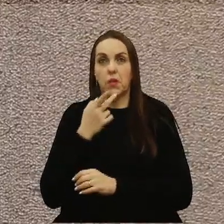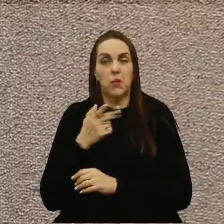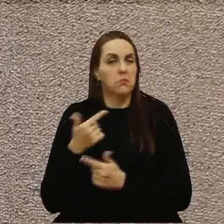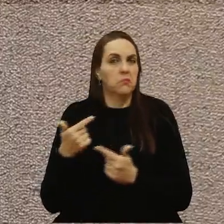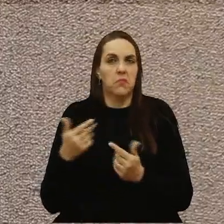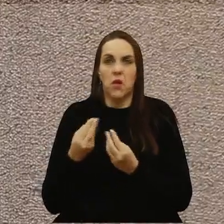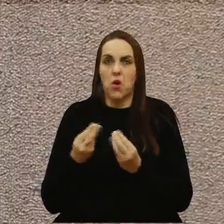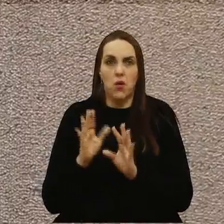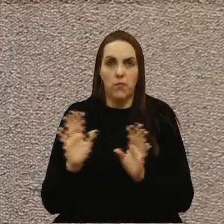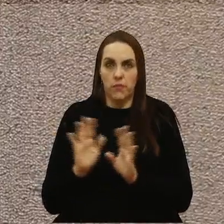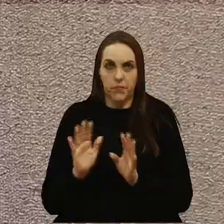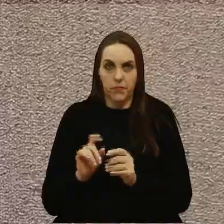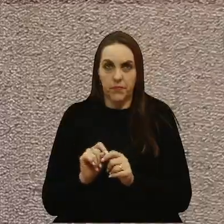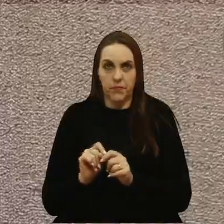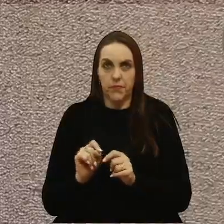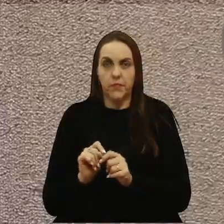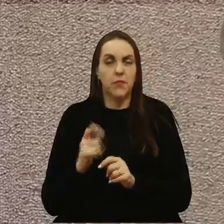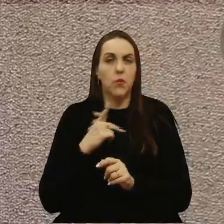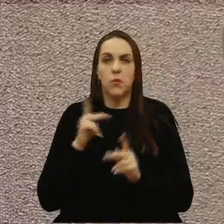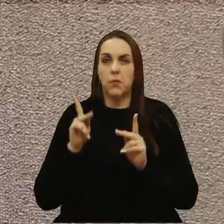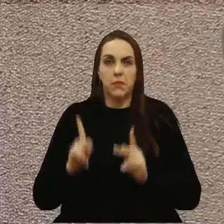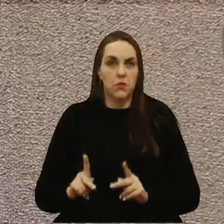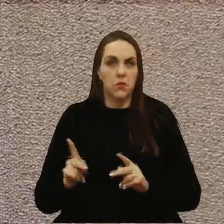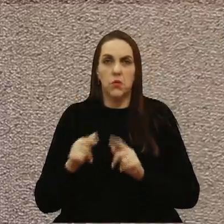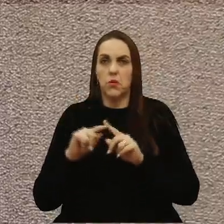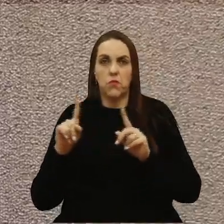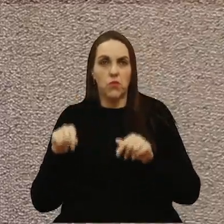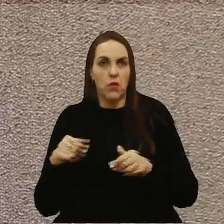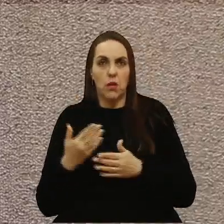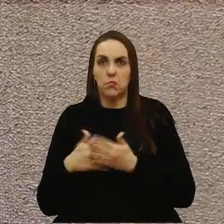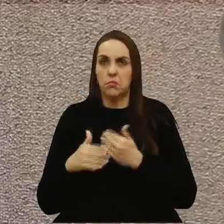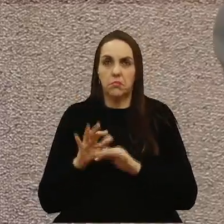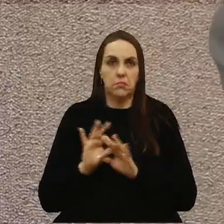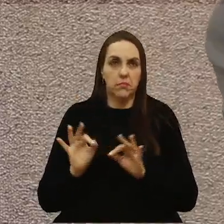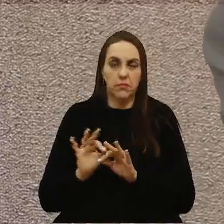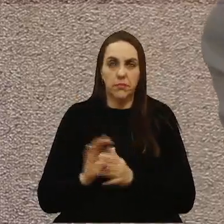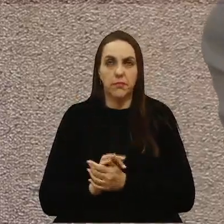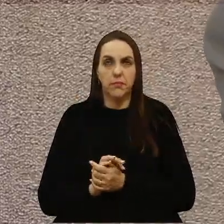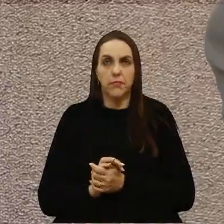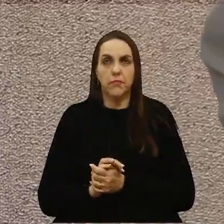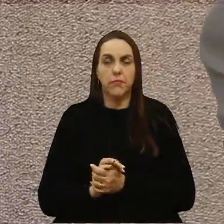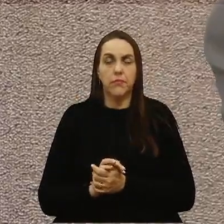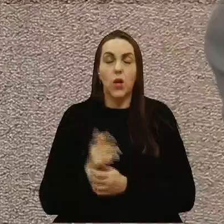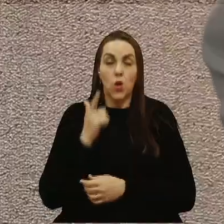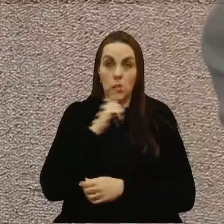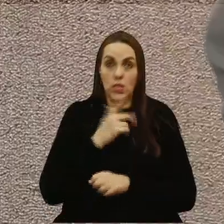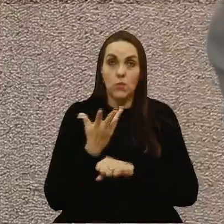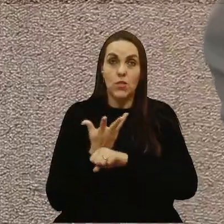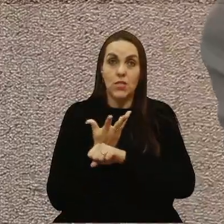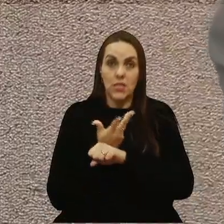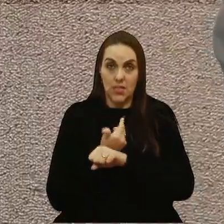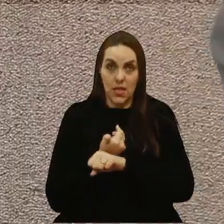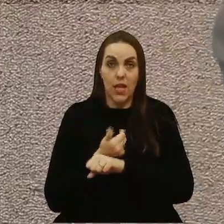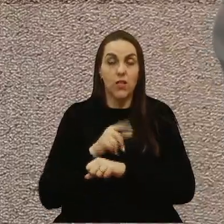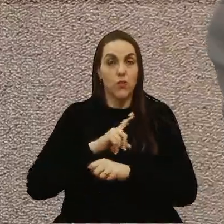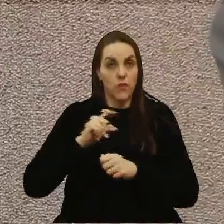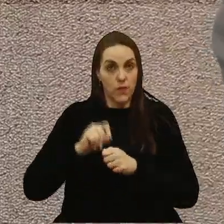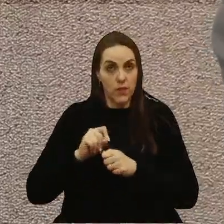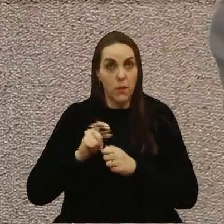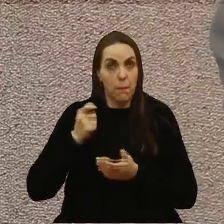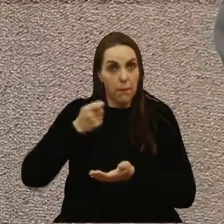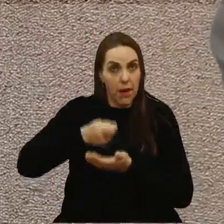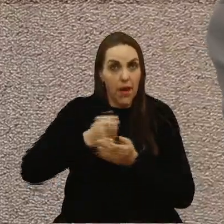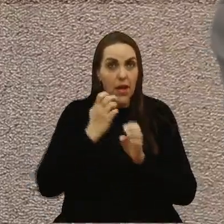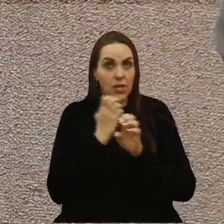como fazer o projeto. Que eles não têm gente, que eles não têm isso, que eles não têm aquilo. Nós conseguimos com o Sicredi o dinheiro para pagar um engenheiro e fazer o